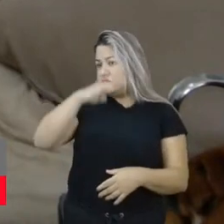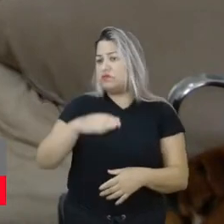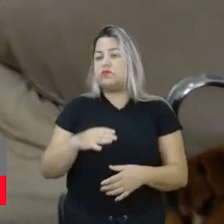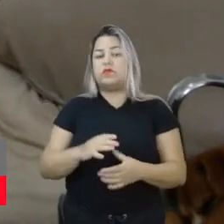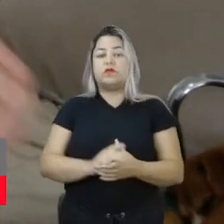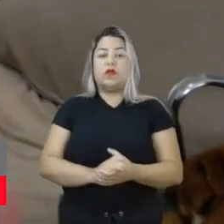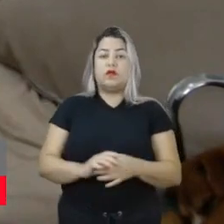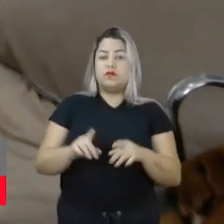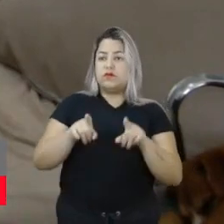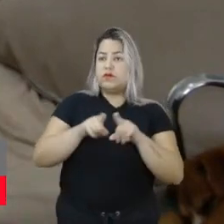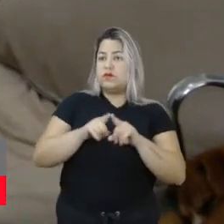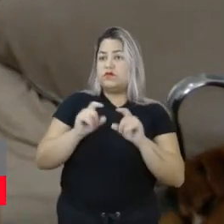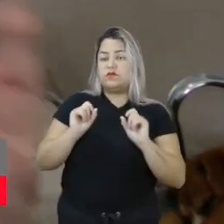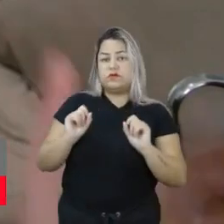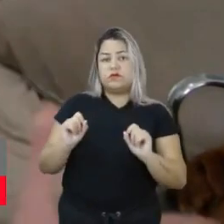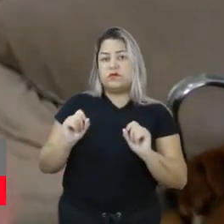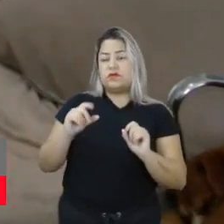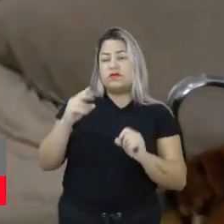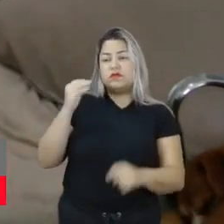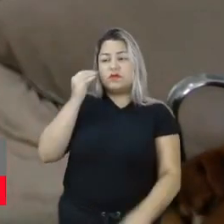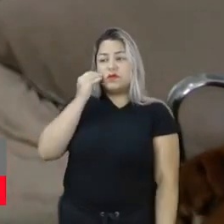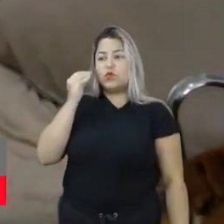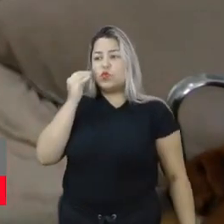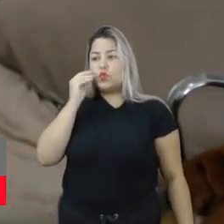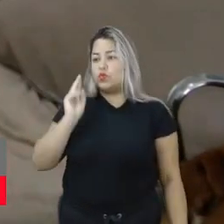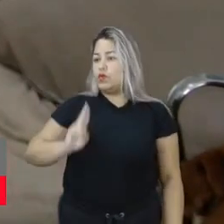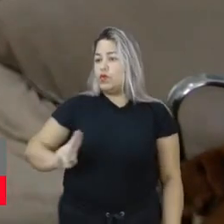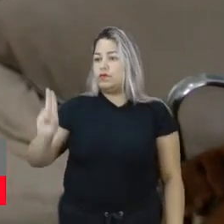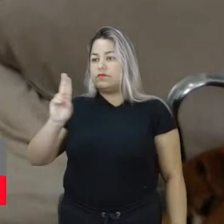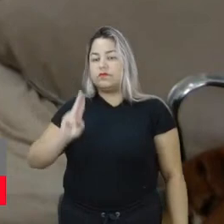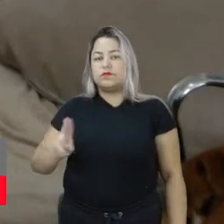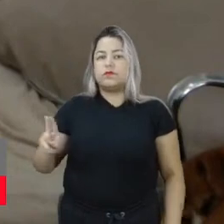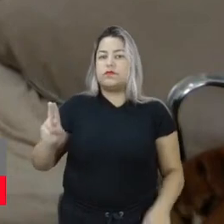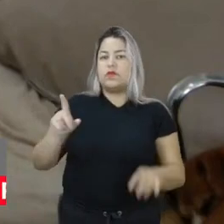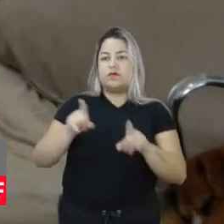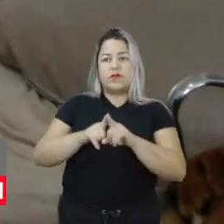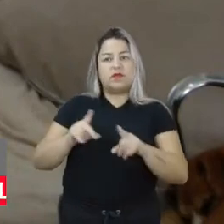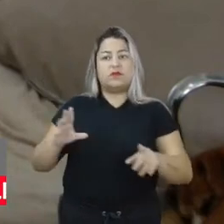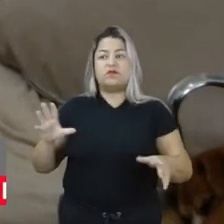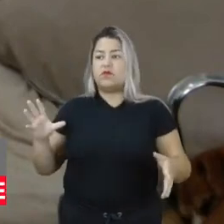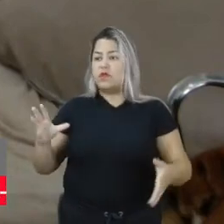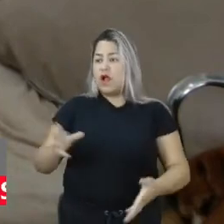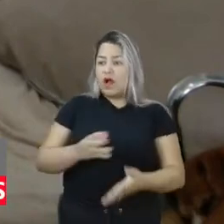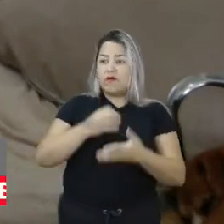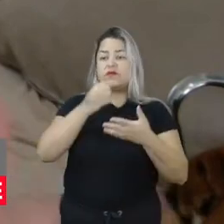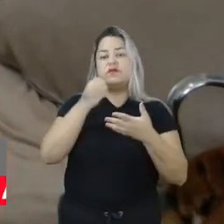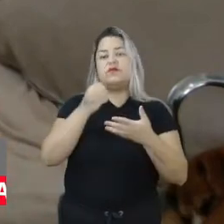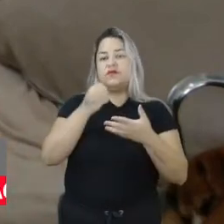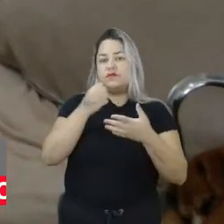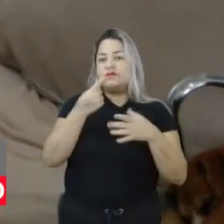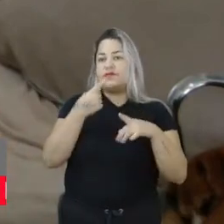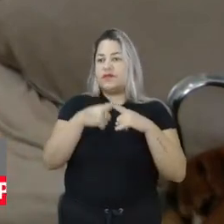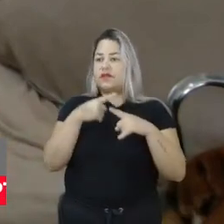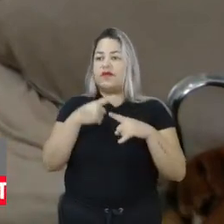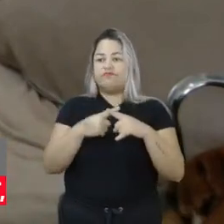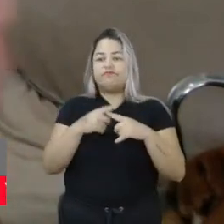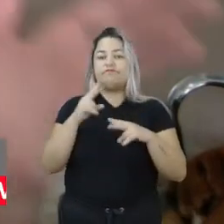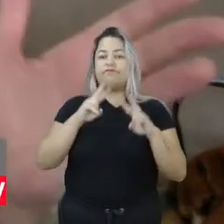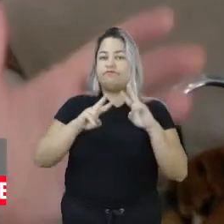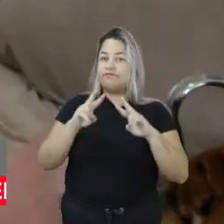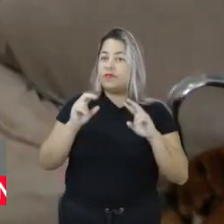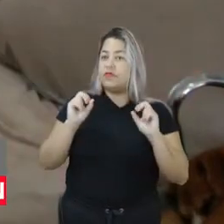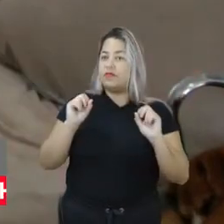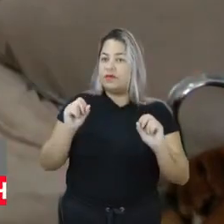fanáticos, ensandecidos, tentando utilizar isso aí como última tábua de salvação, porque a gente está vendo o que está acontecendo, né? Tem